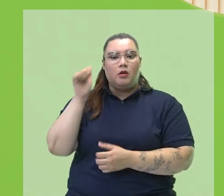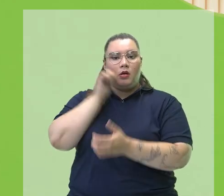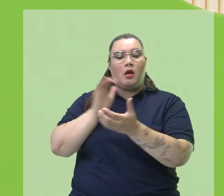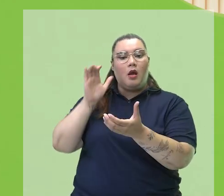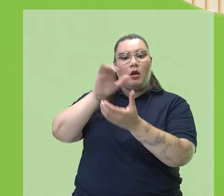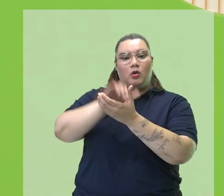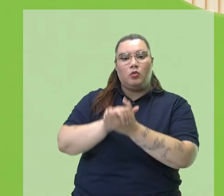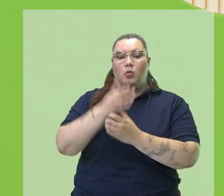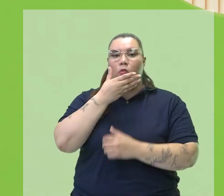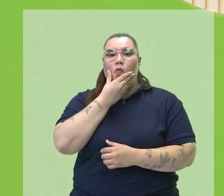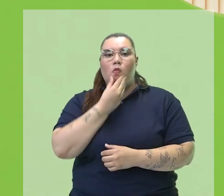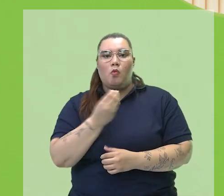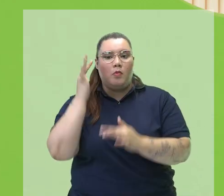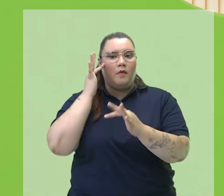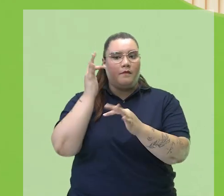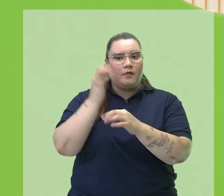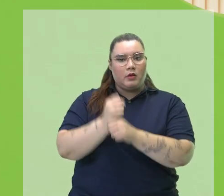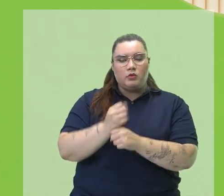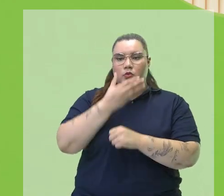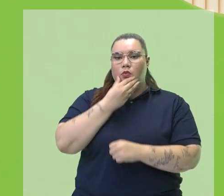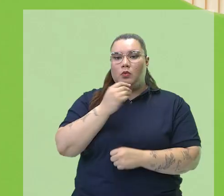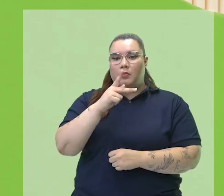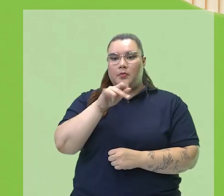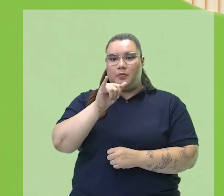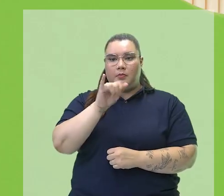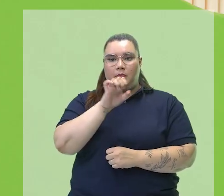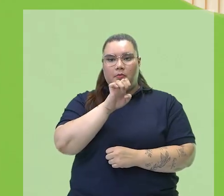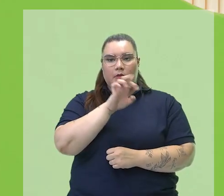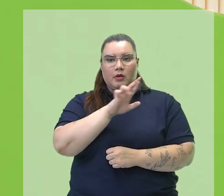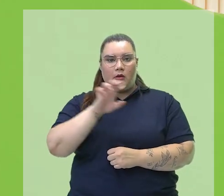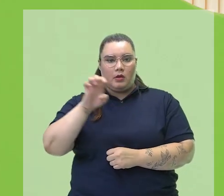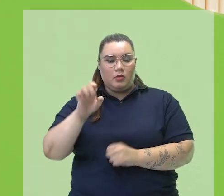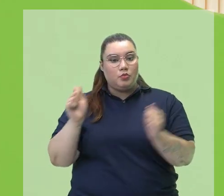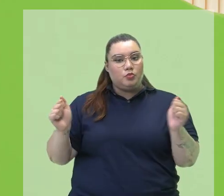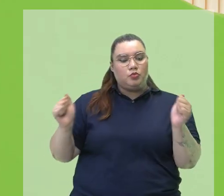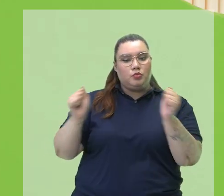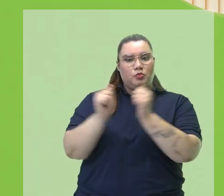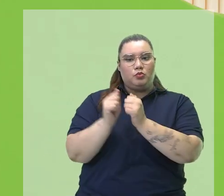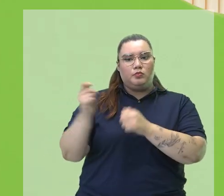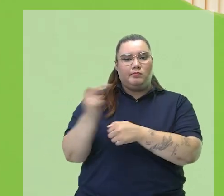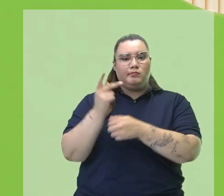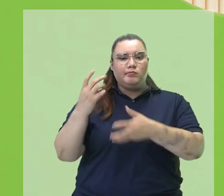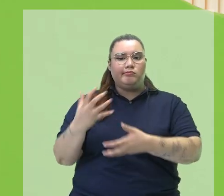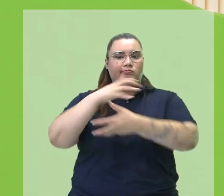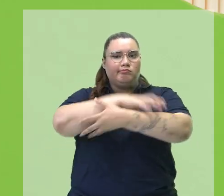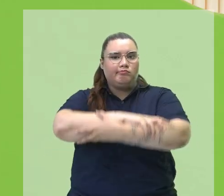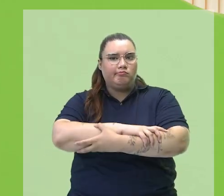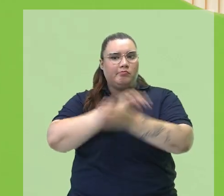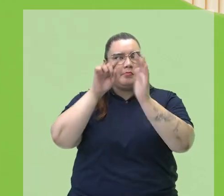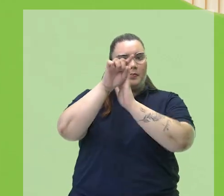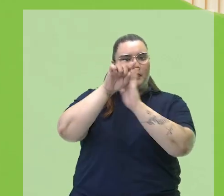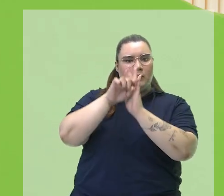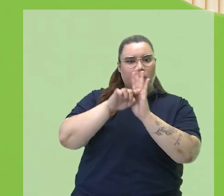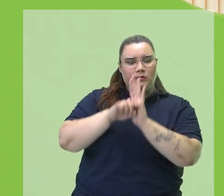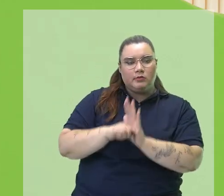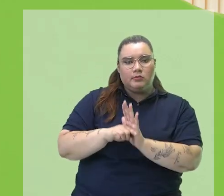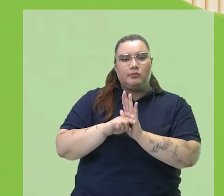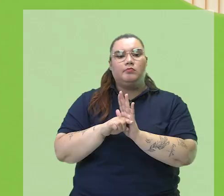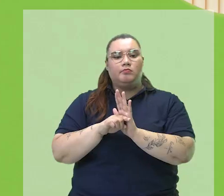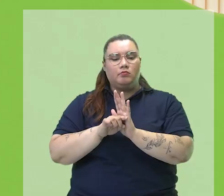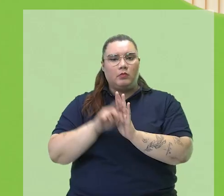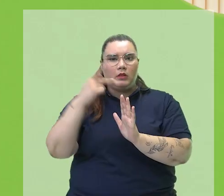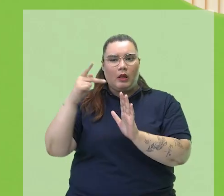1895, casou-se com o físico francês Pierre Curie. Juntos, os dois formaram uma parceria de